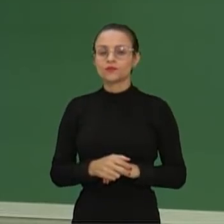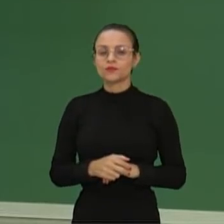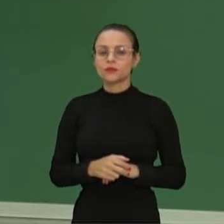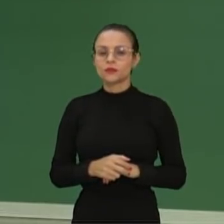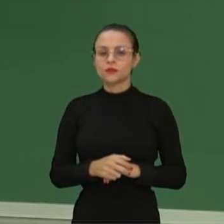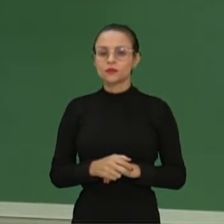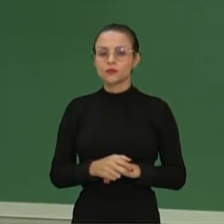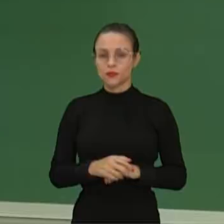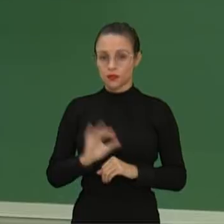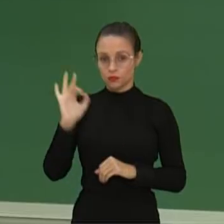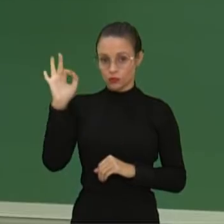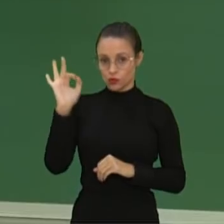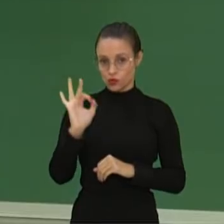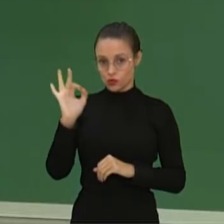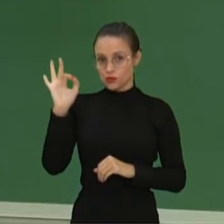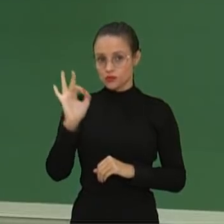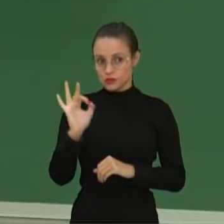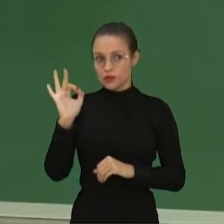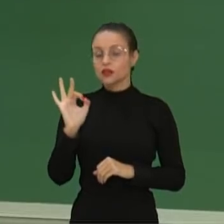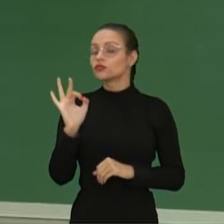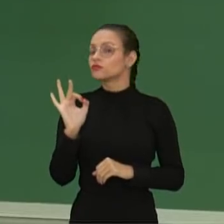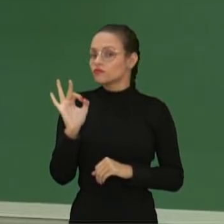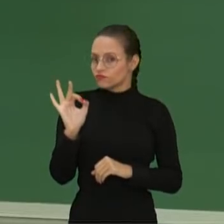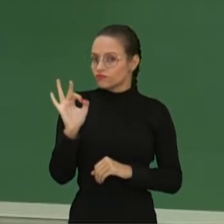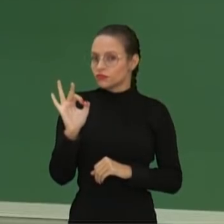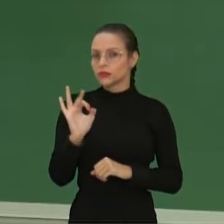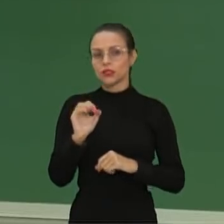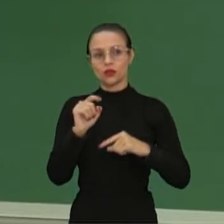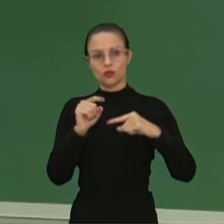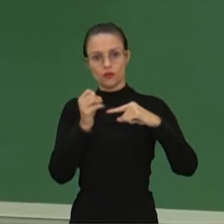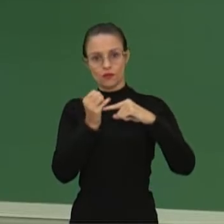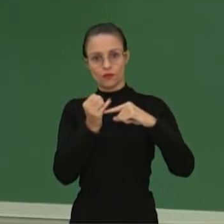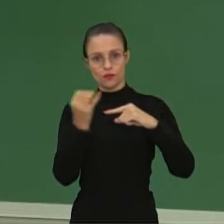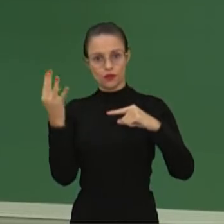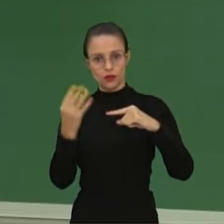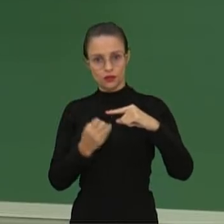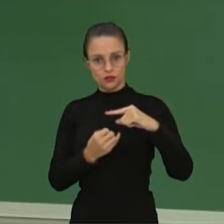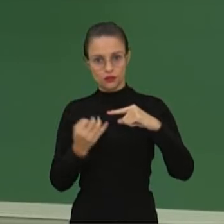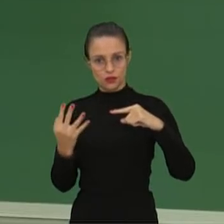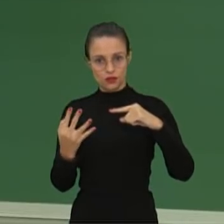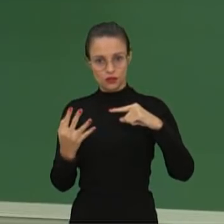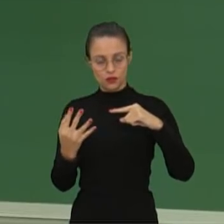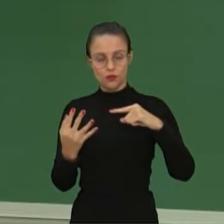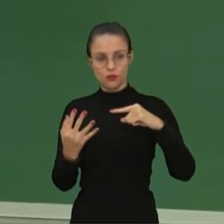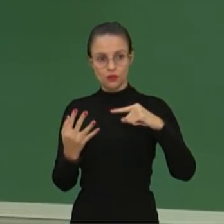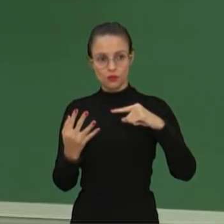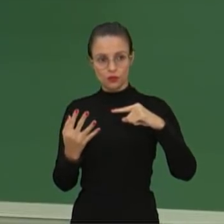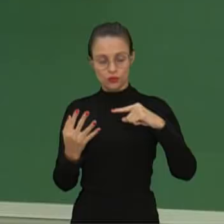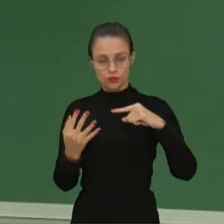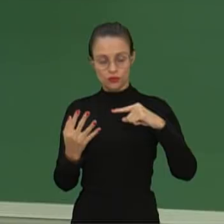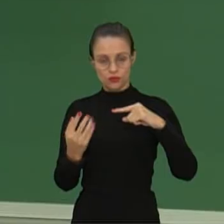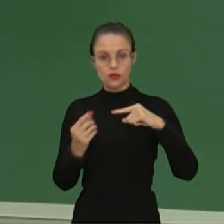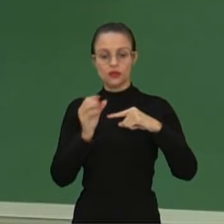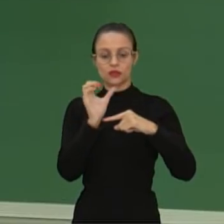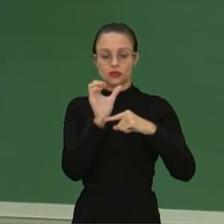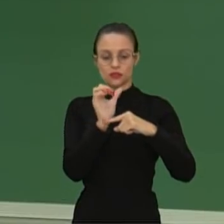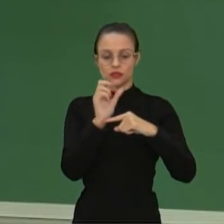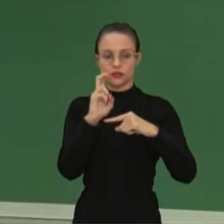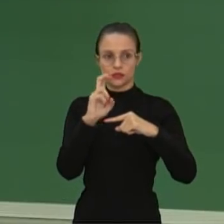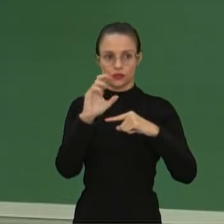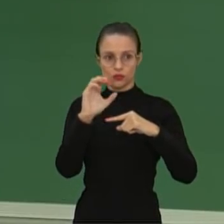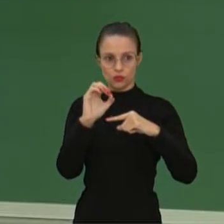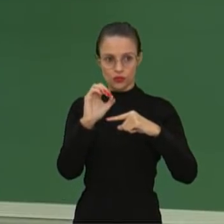estamos lidando com porcentagem, então nós temos a nossa fração, que é do Caio,